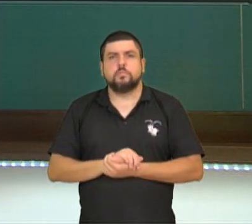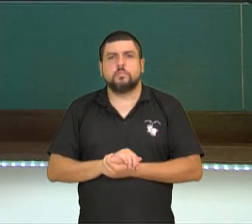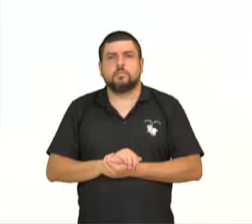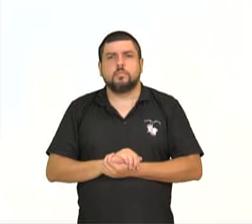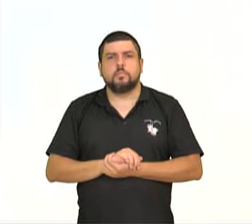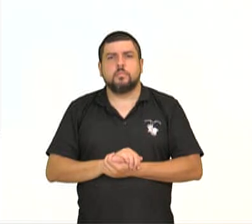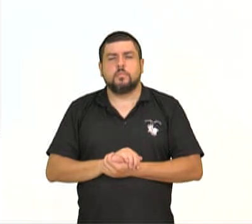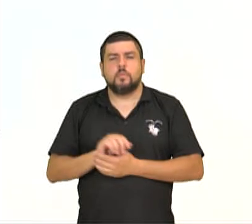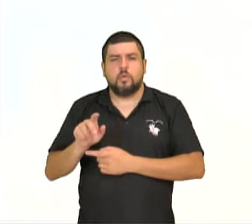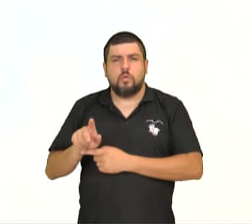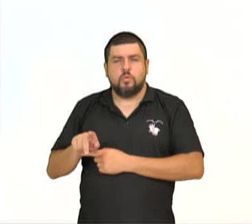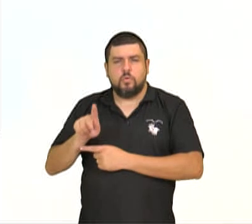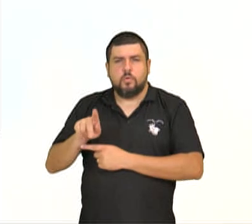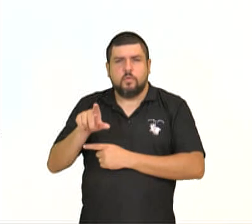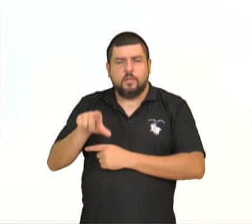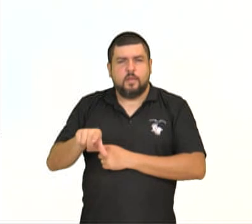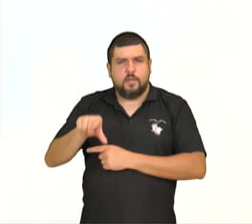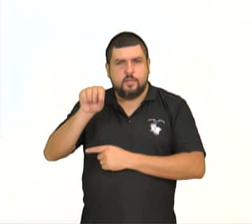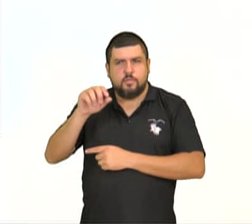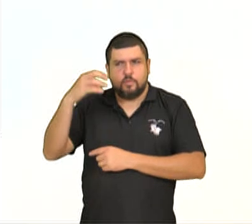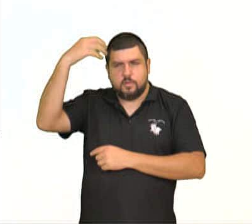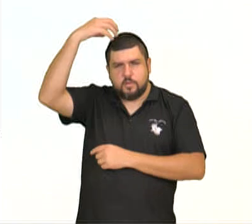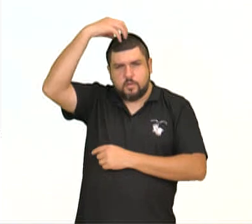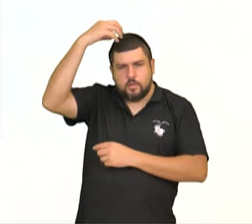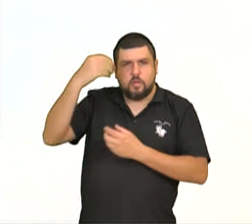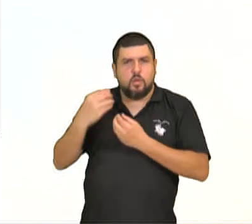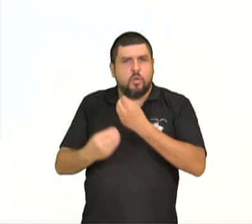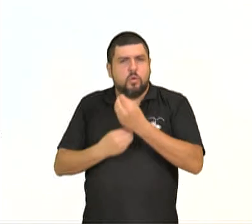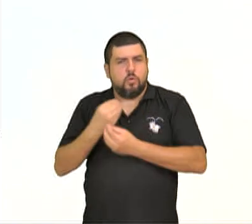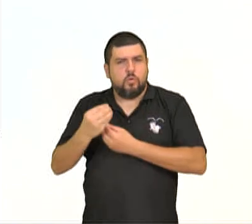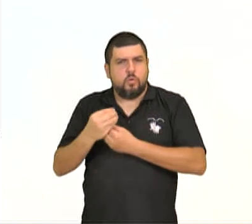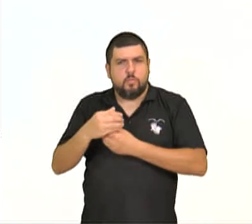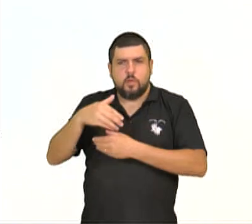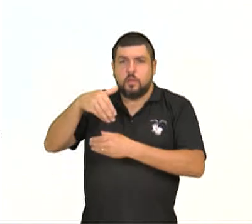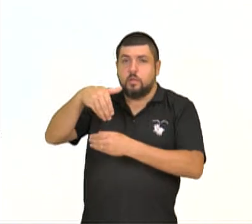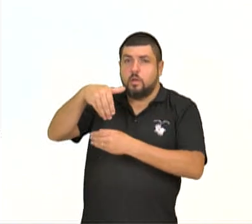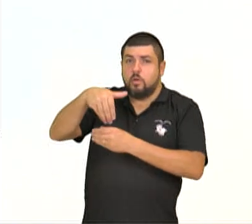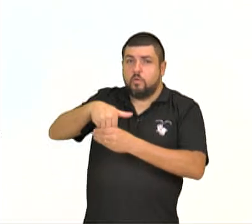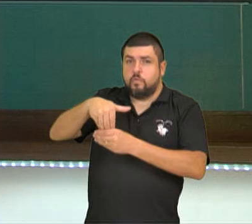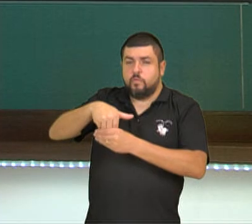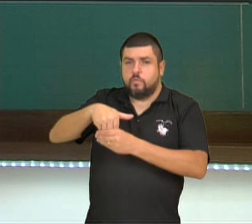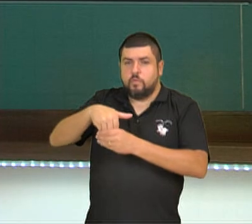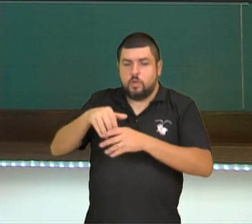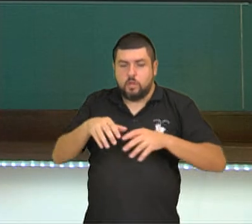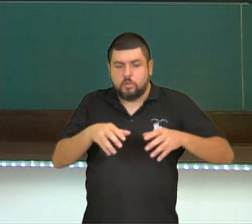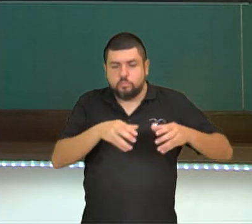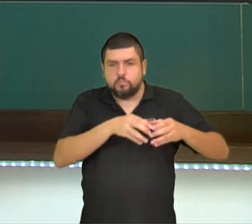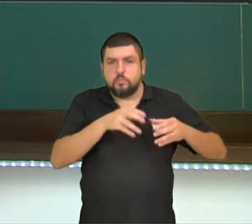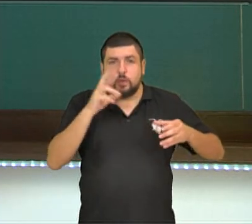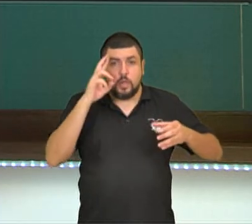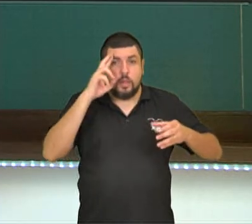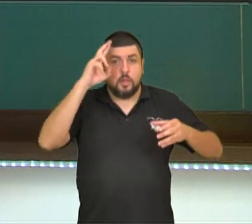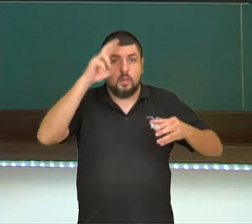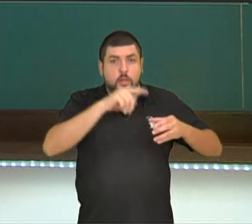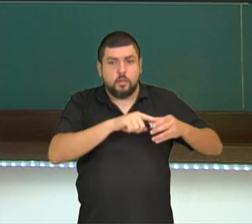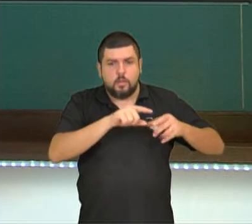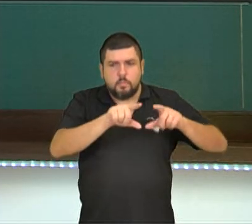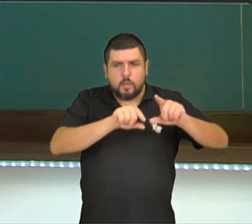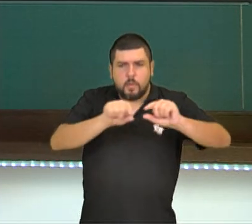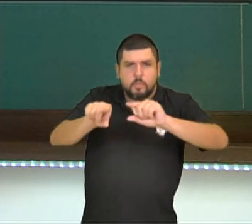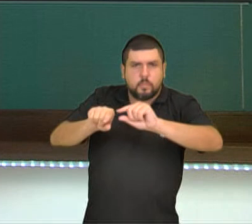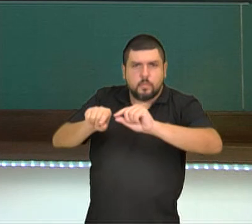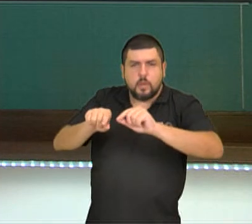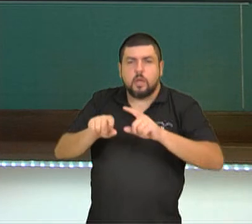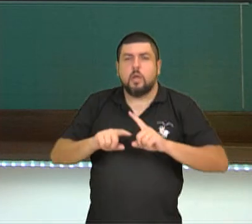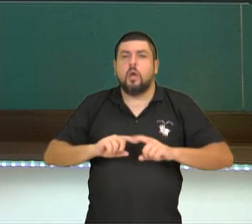cuxitas escolhiam seu rei de uma forma muito interessante, através do voto de líderes locais ou depois, inclusive, jogado sorgo,